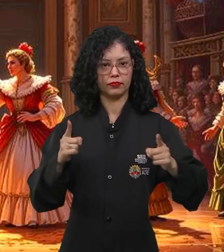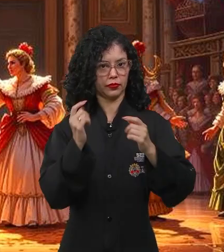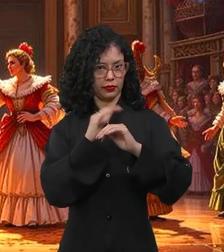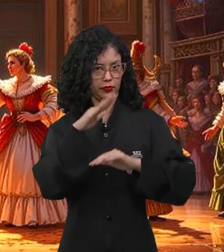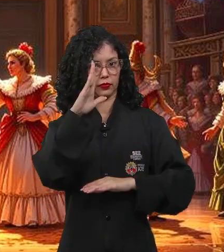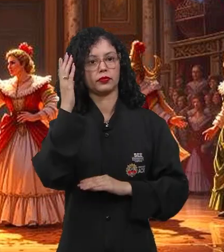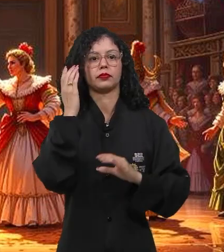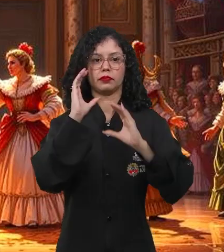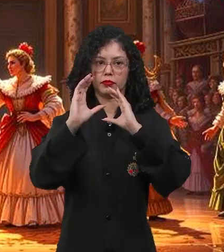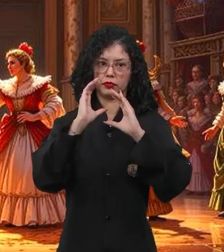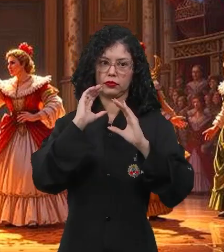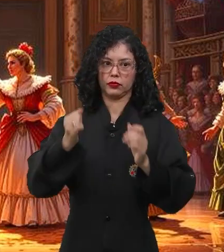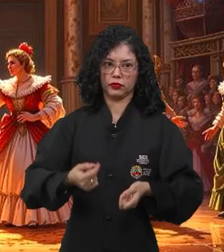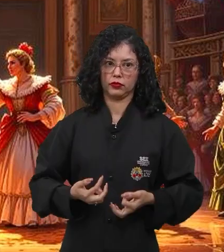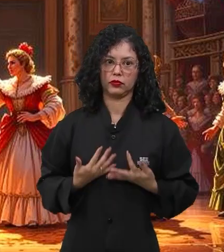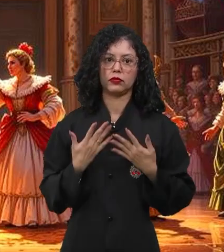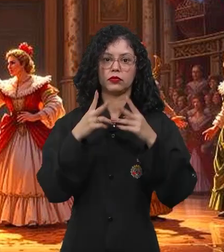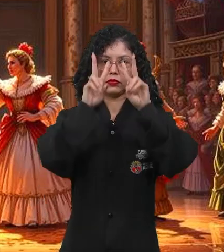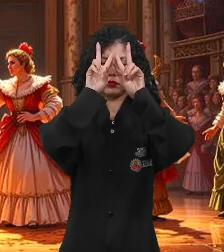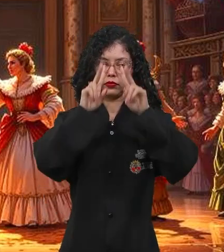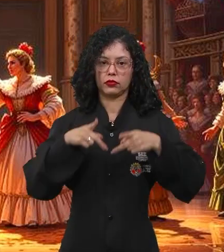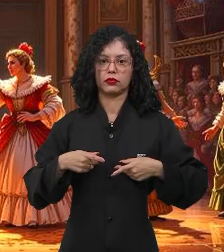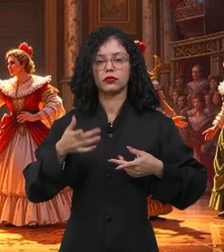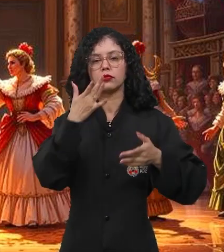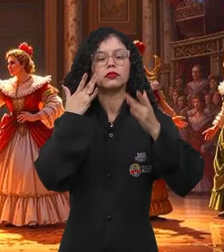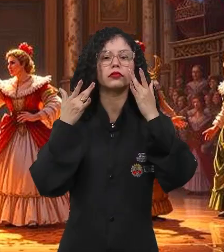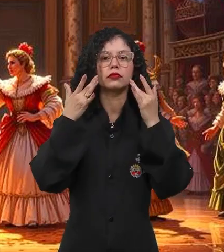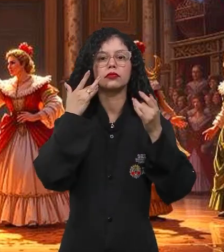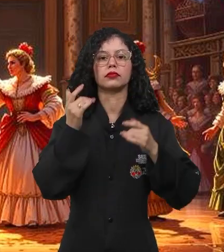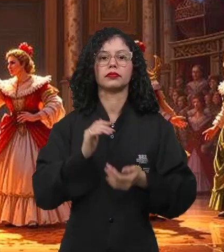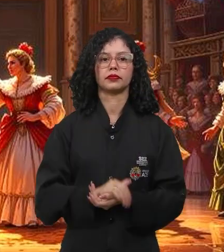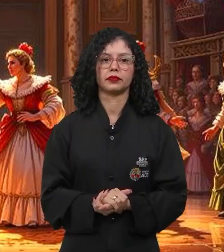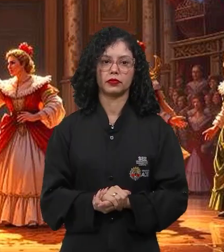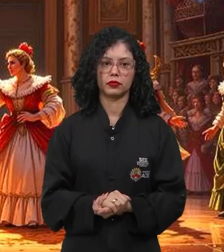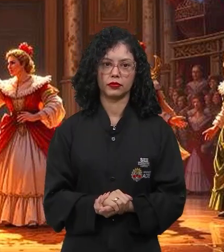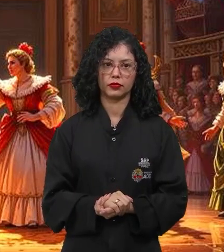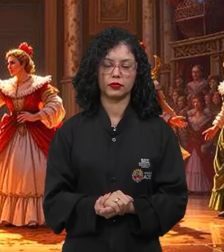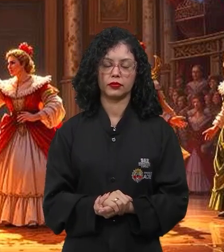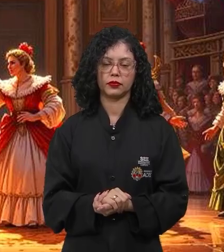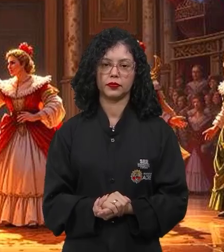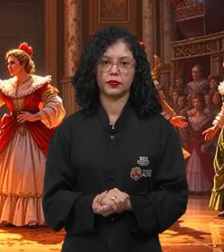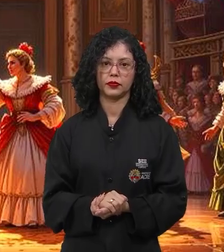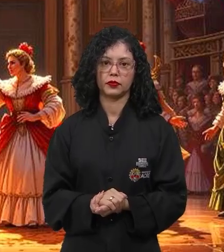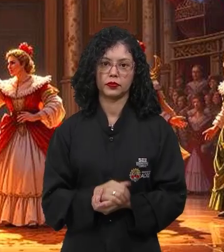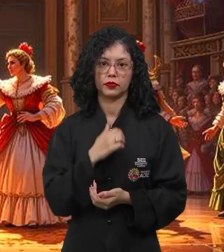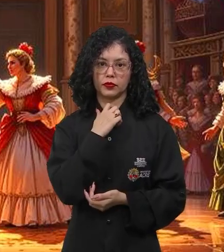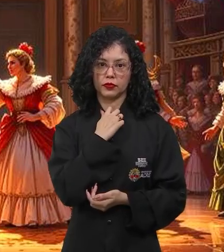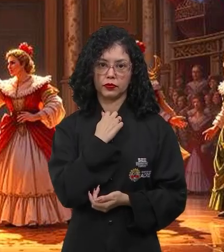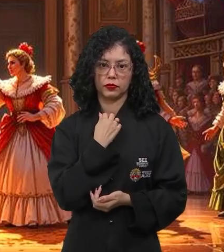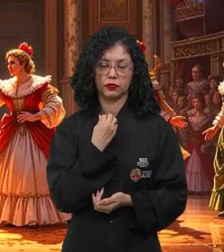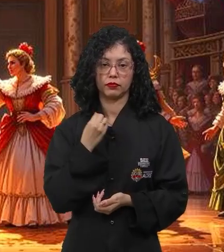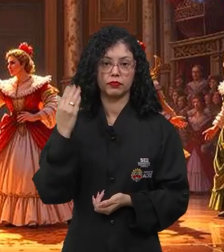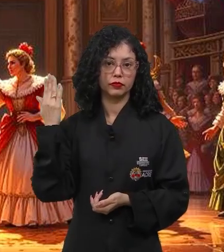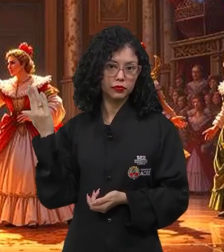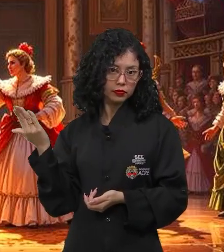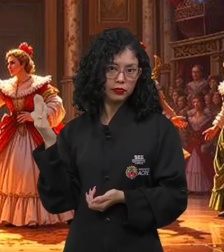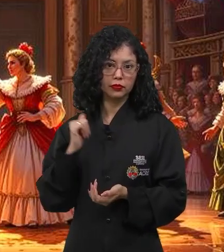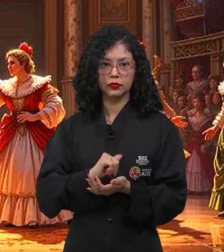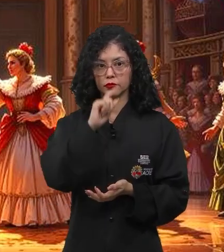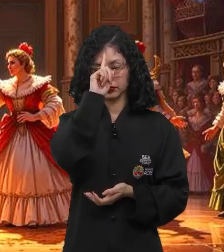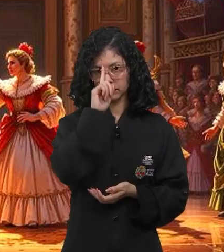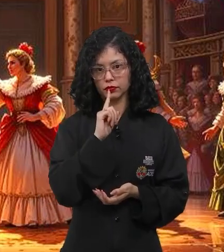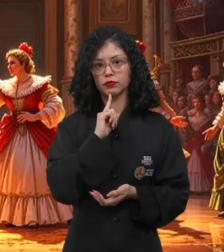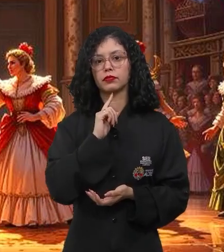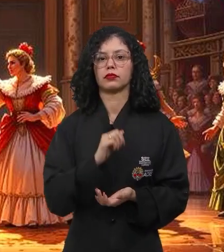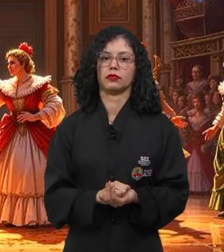mais cantores, emoções humanas em cena. E aí vocês veem à direita uma